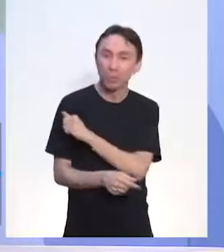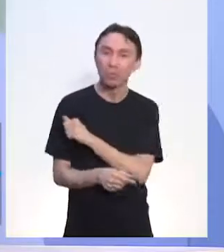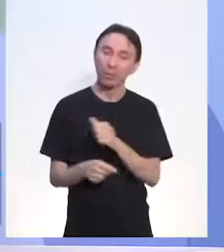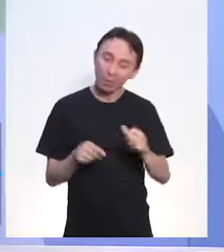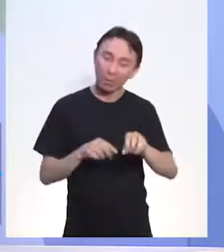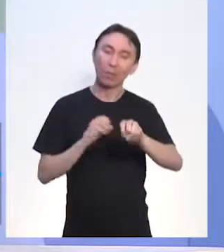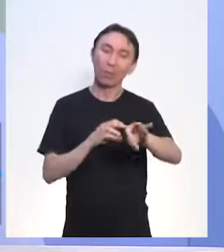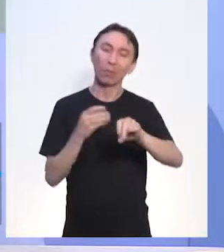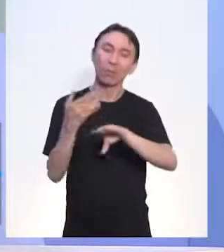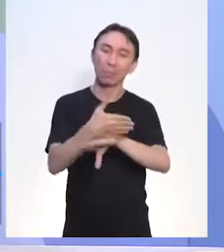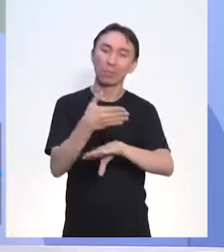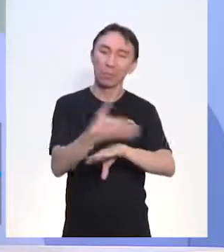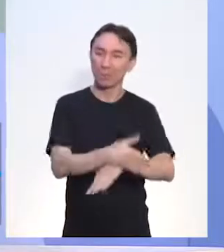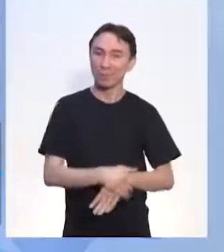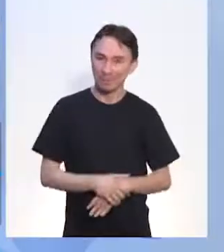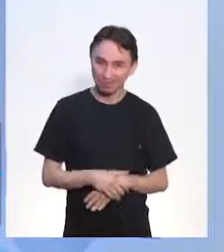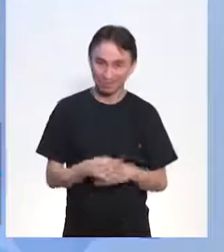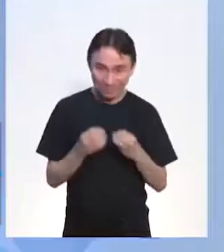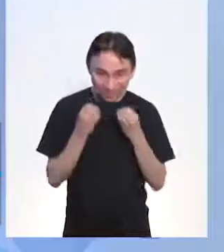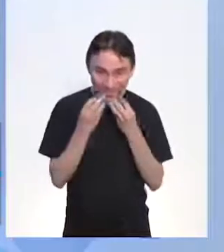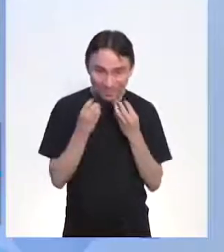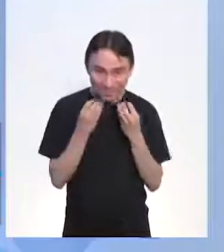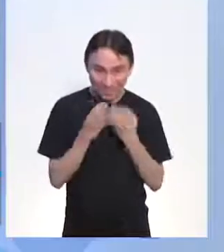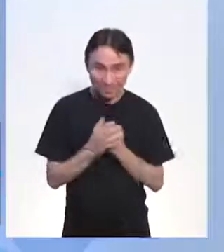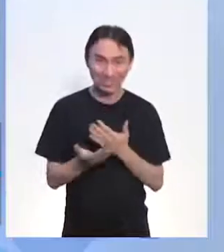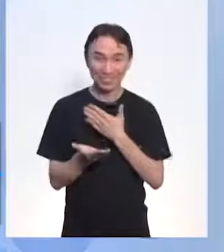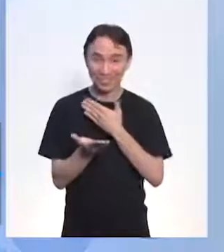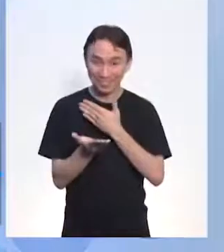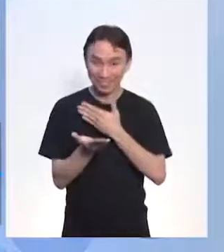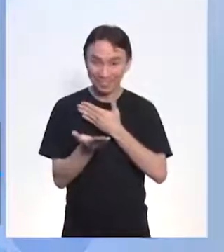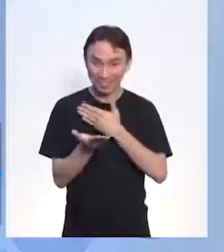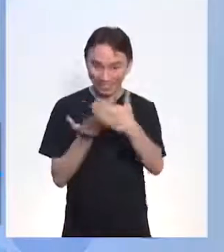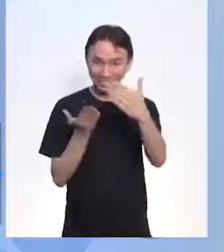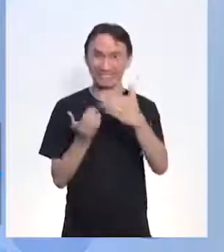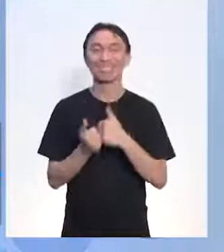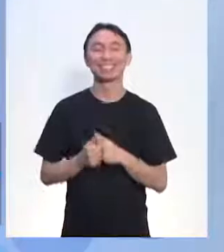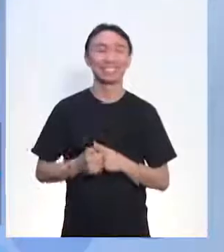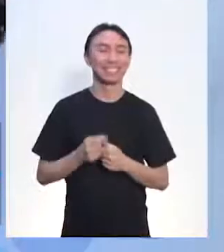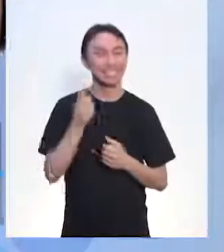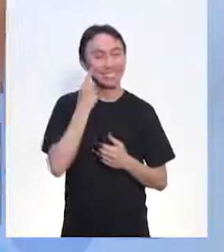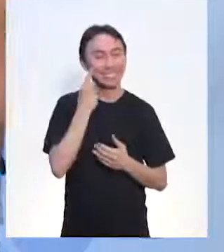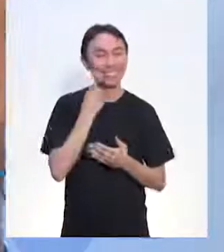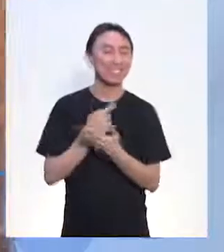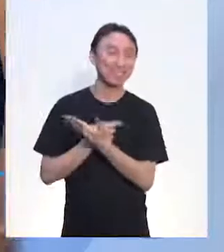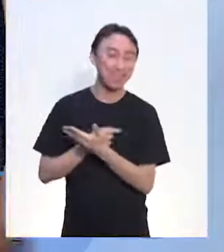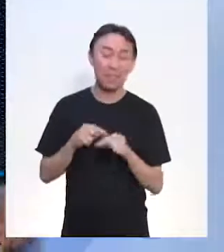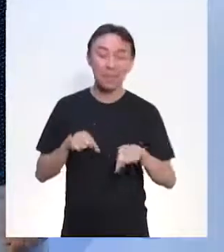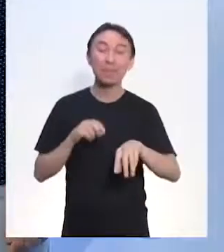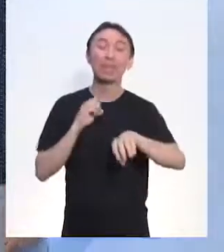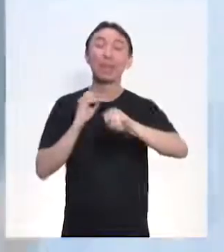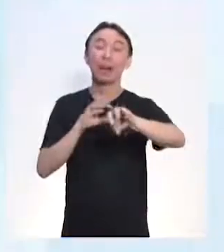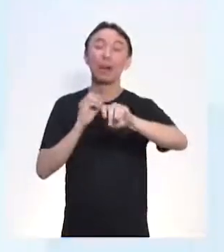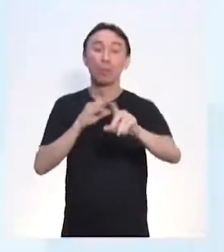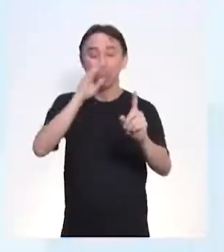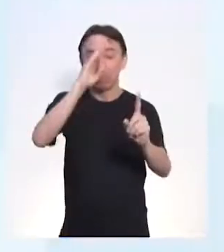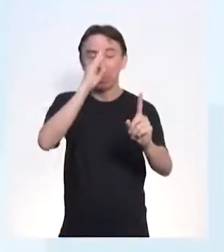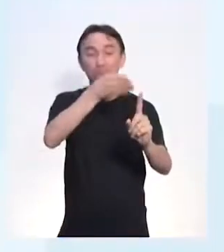ok? Vamos começar, professora Inês? Sim, muito bem. Vamos então ver os objetivos desta aula.